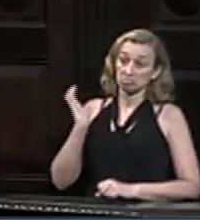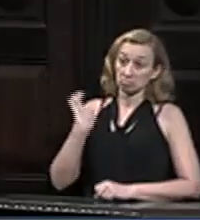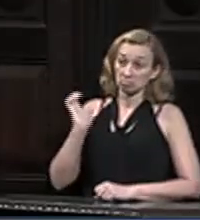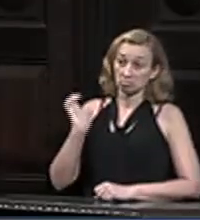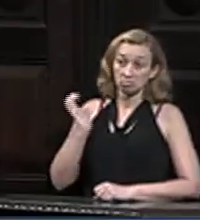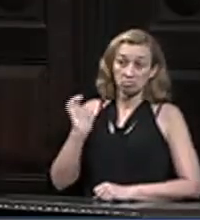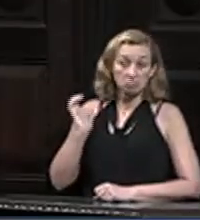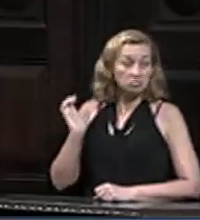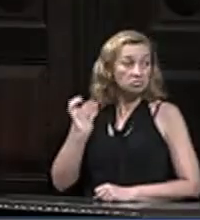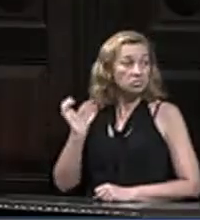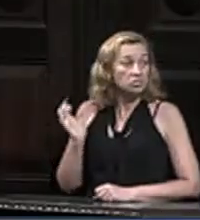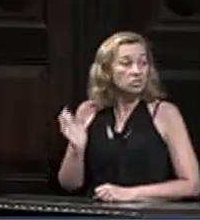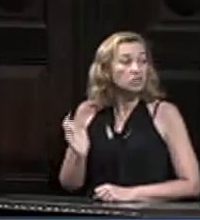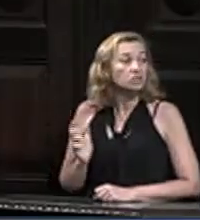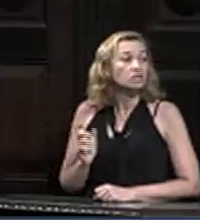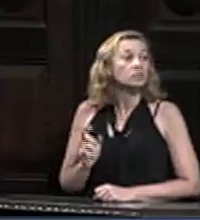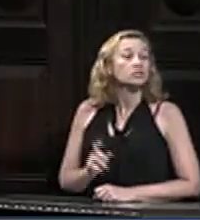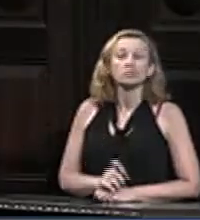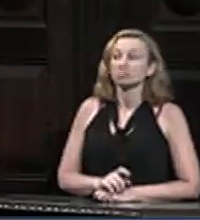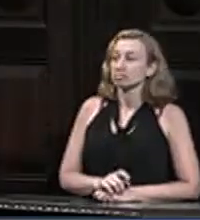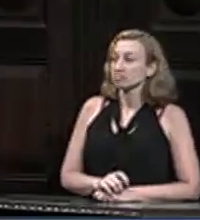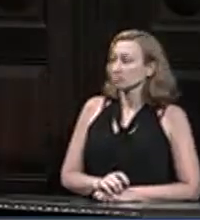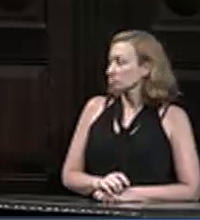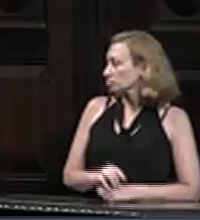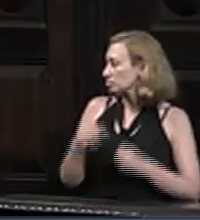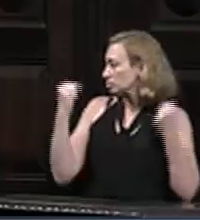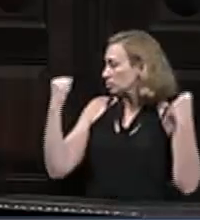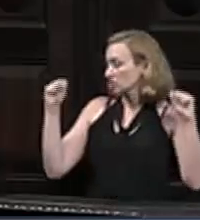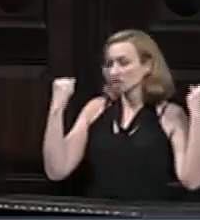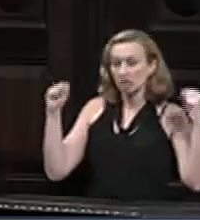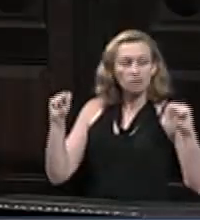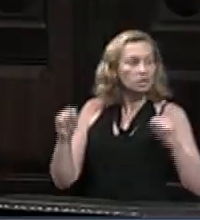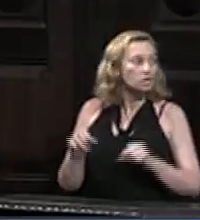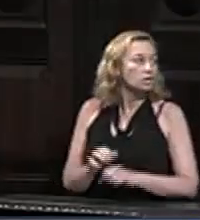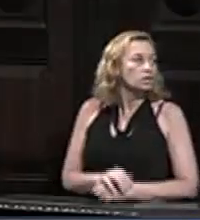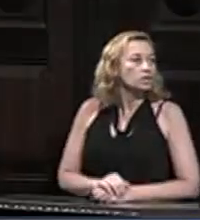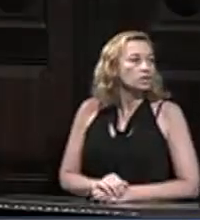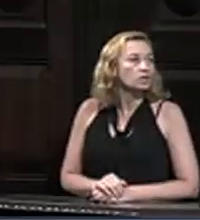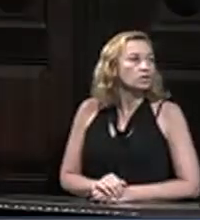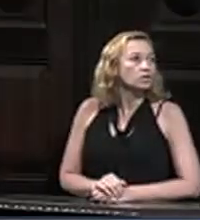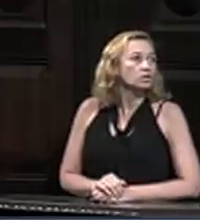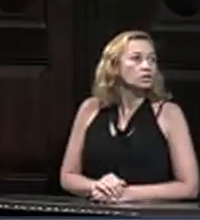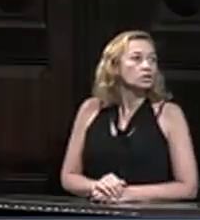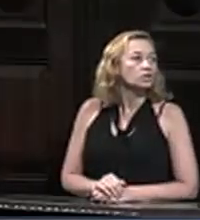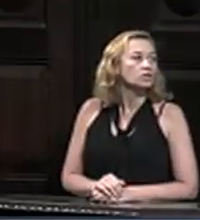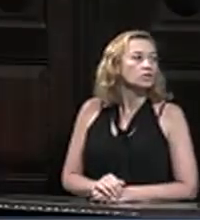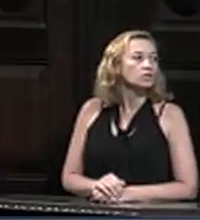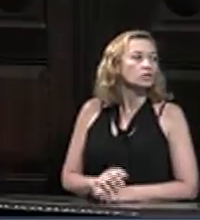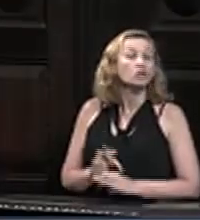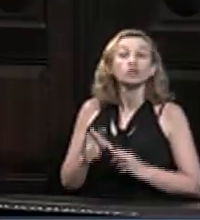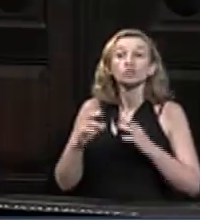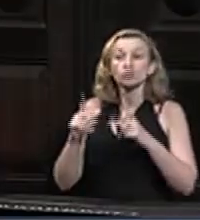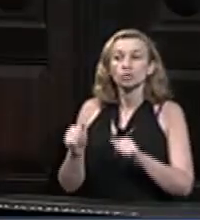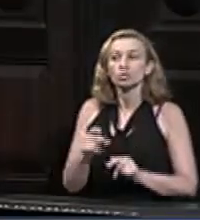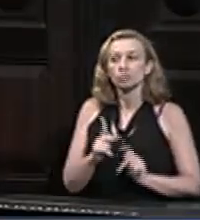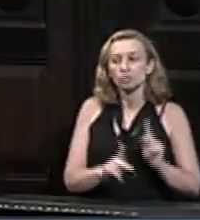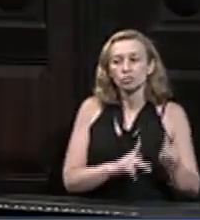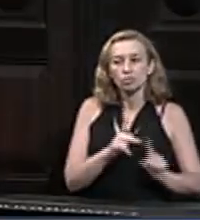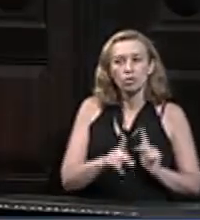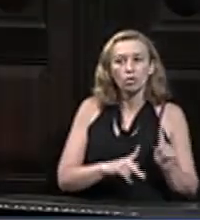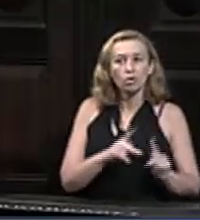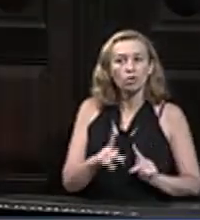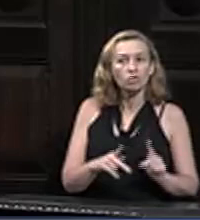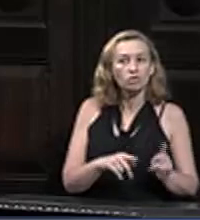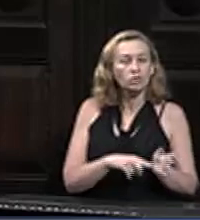financeiro e um capital industrial, que adentra todos os povos para a